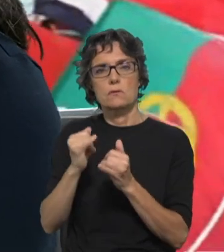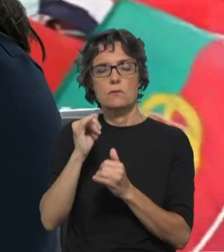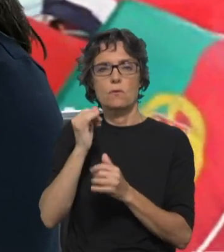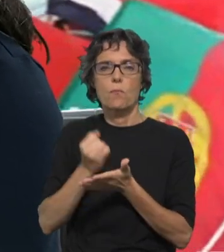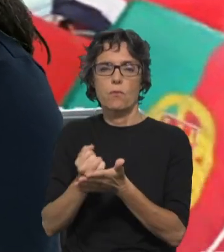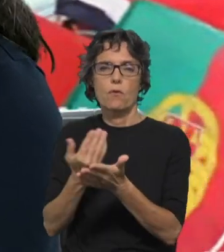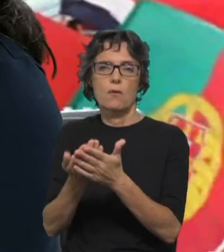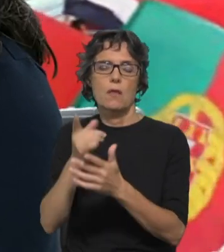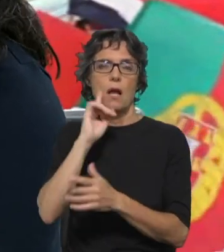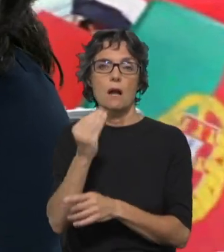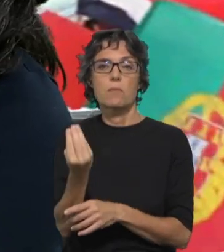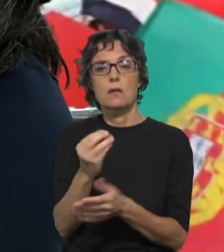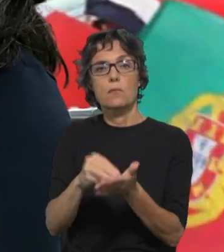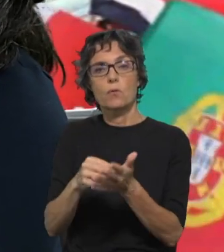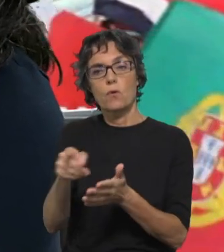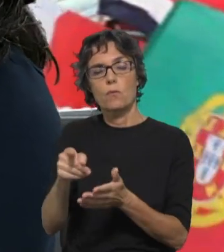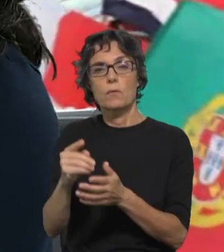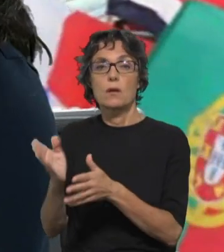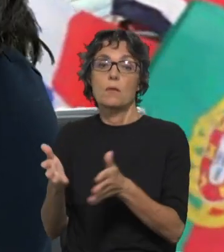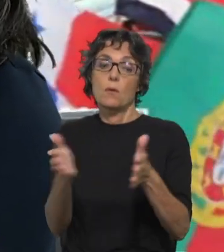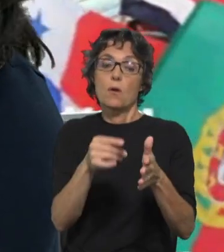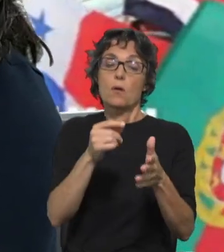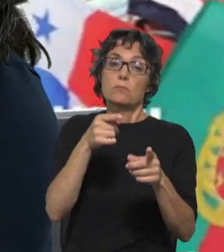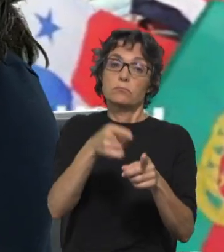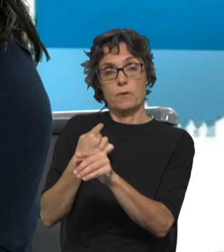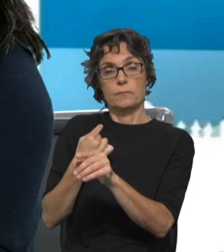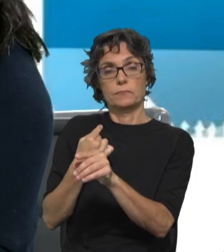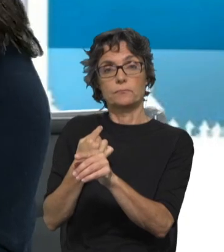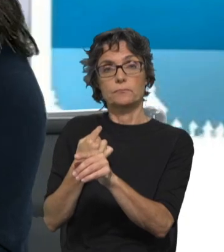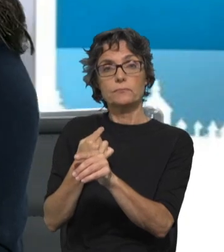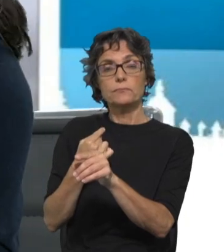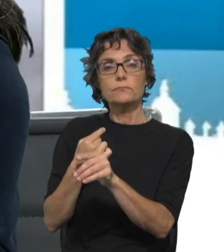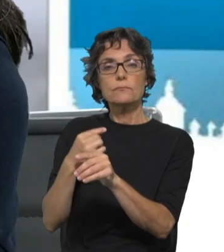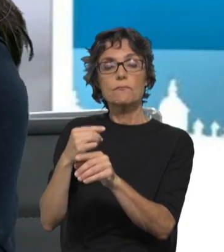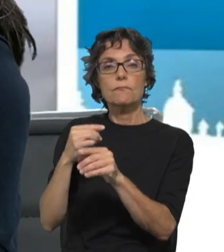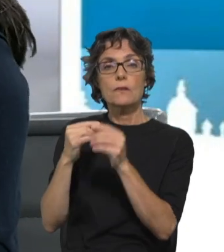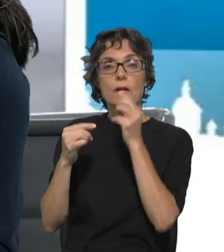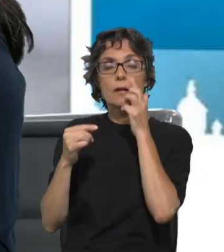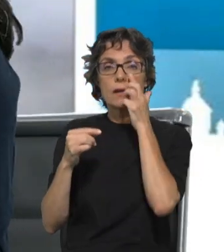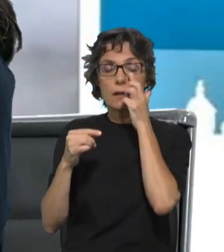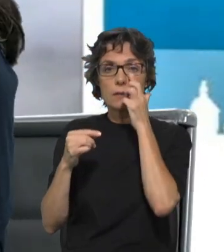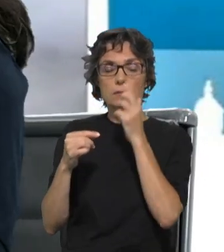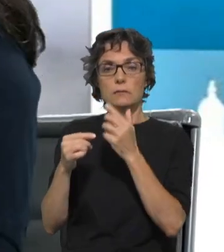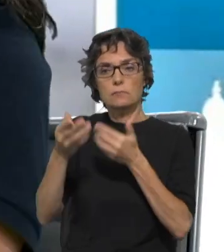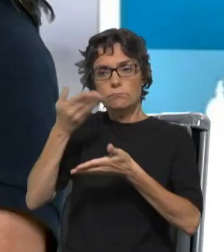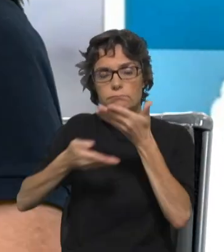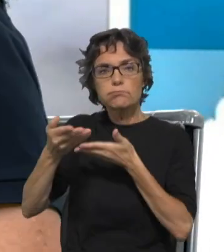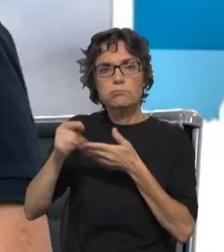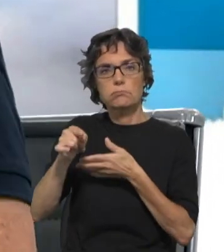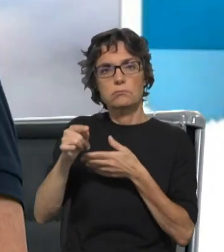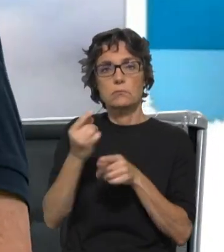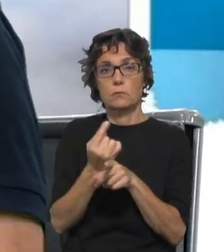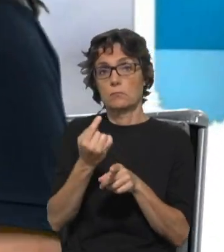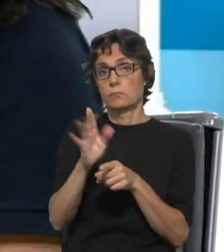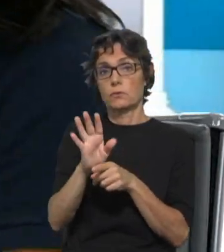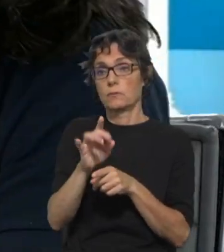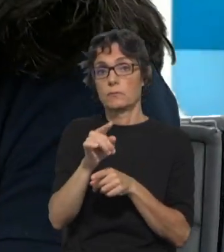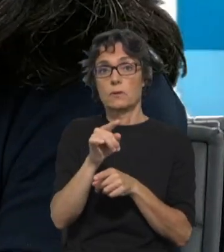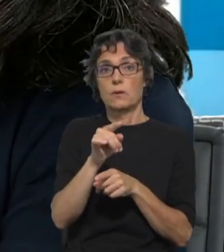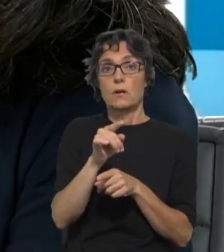fim. Foi, por um lado, atingir as meninas pobres e ensinar-lhes aquilo que elas precisavam para poder